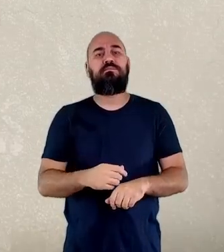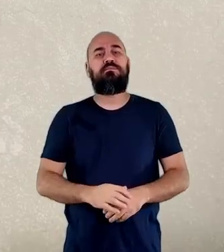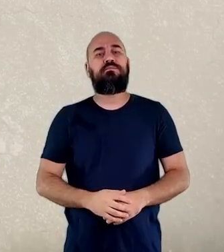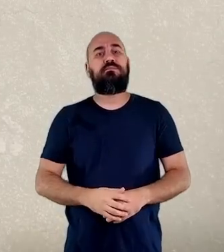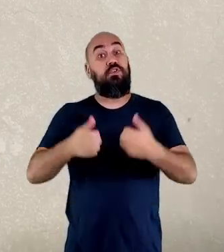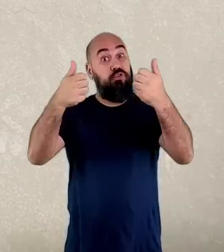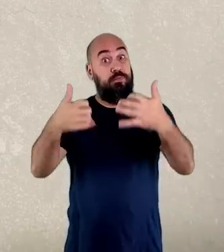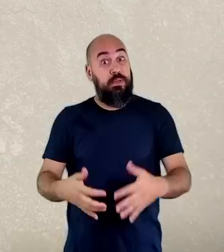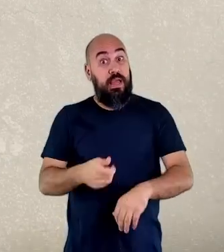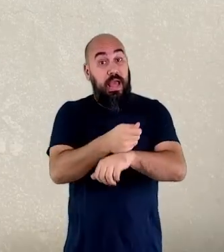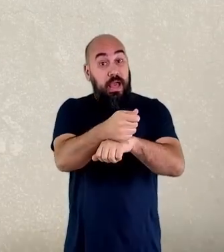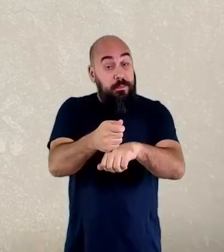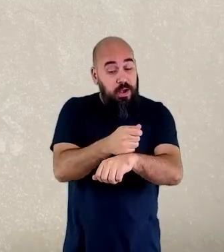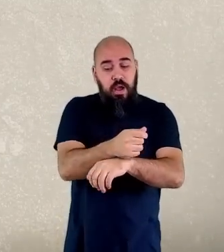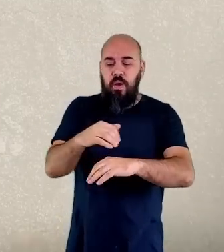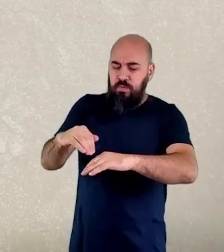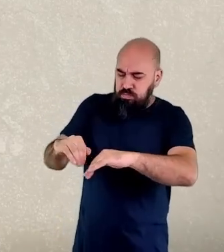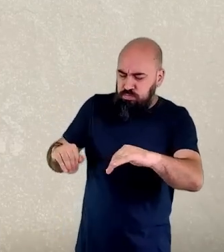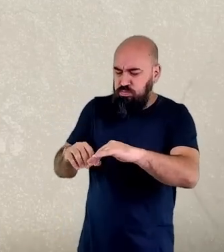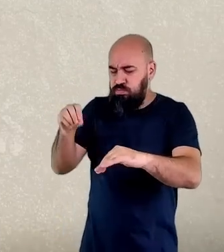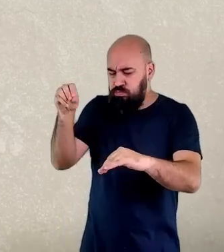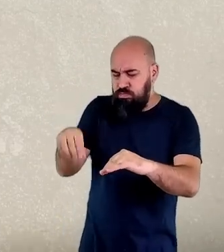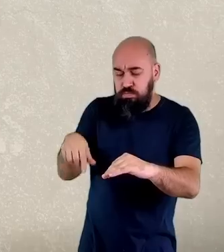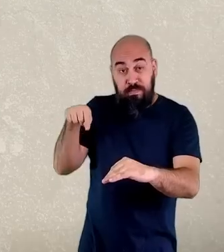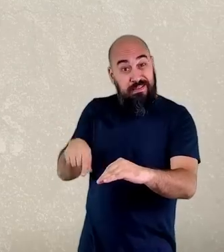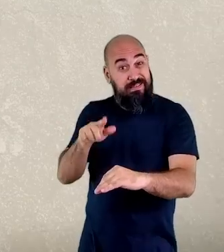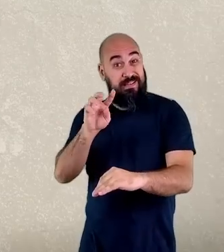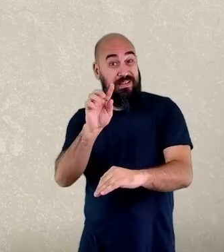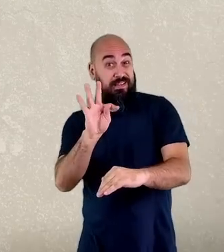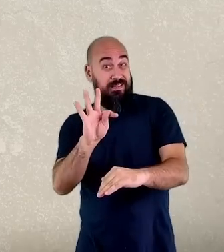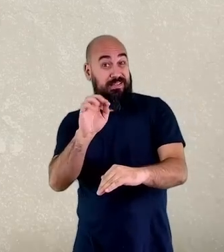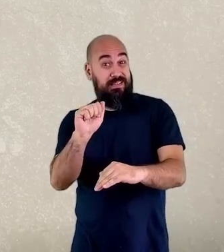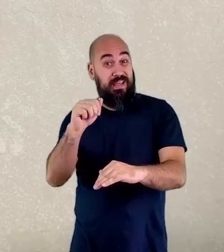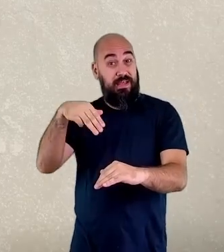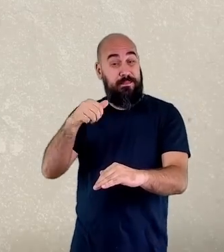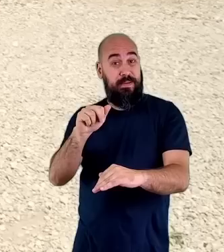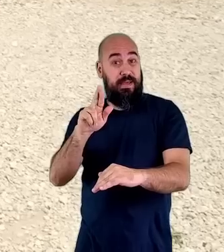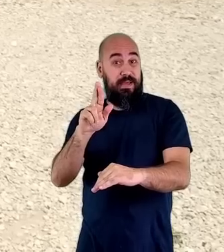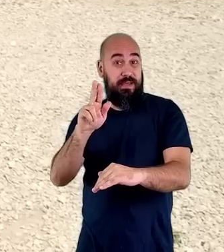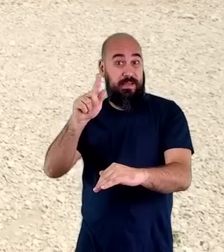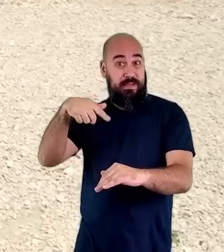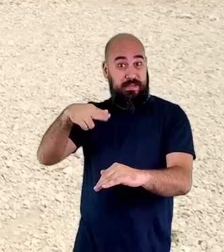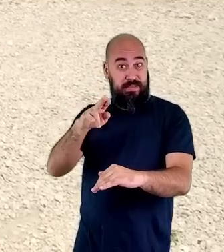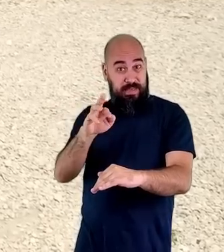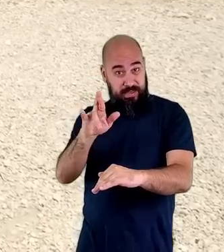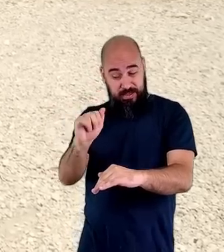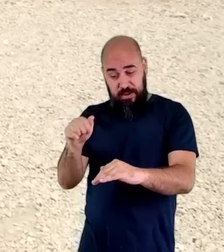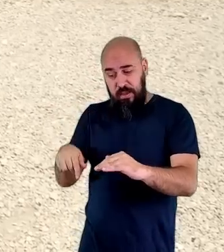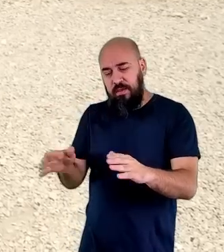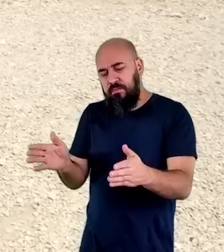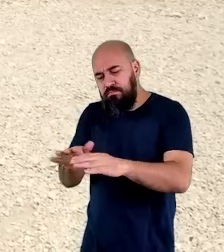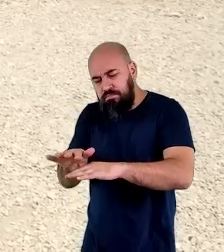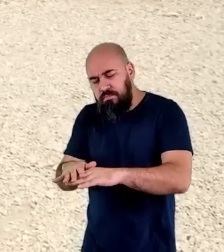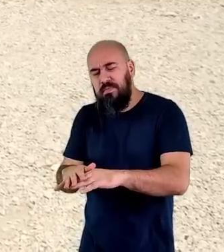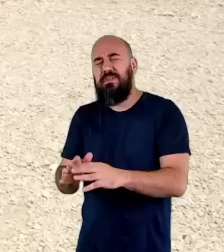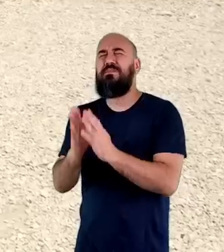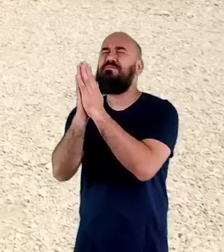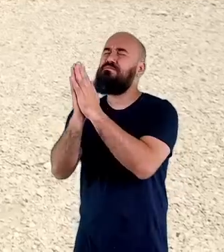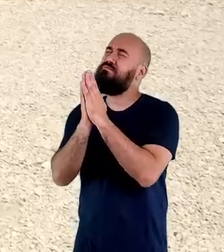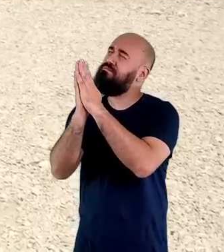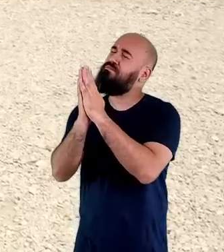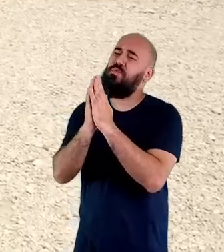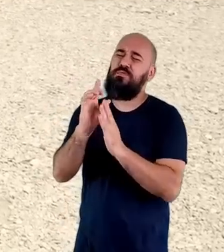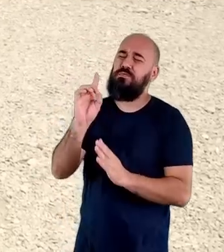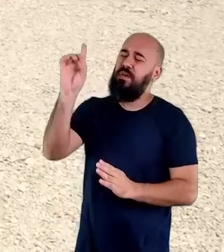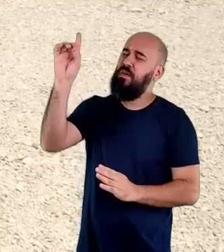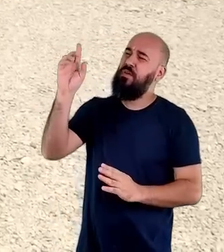Berseba e invocou ali o nome do Senhor, o Deus eterno. A primeira pergunta que a gente faz quando lê a Bíblia é: